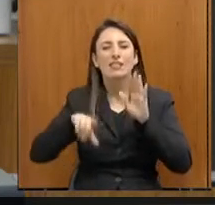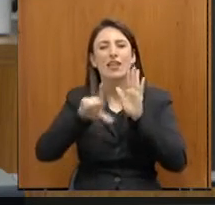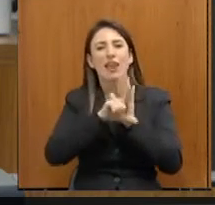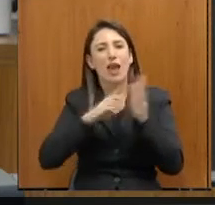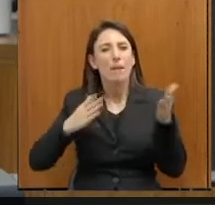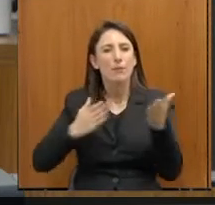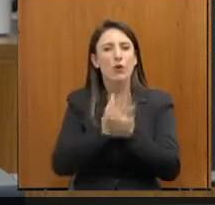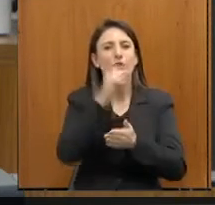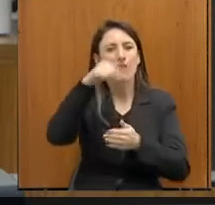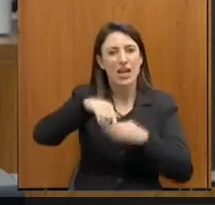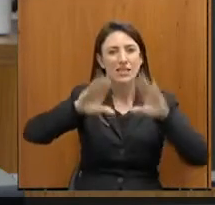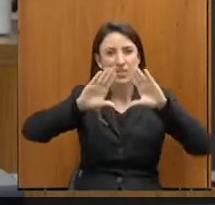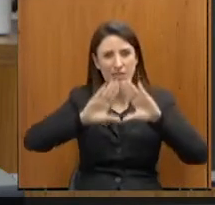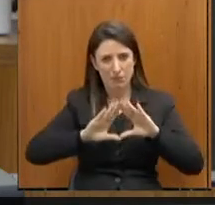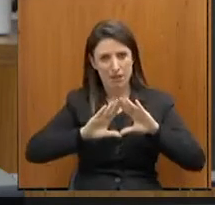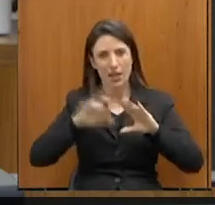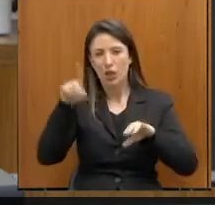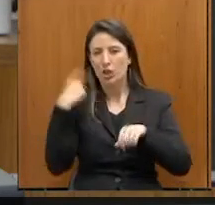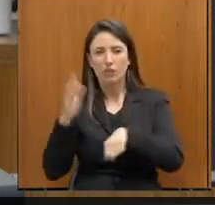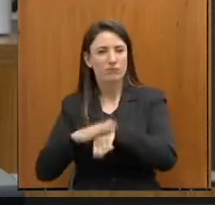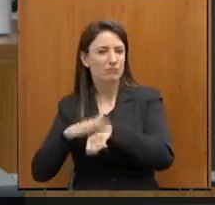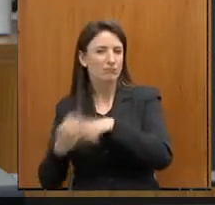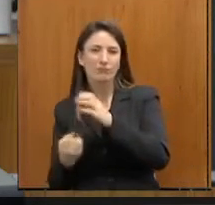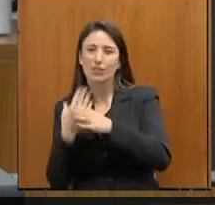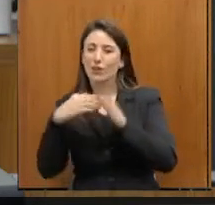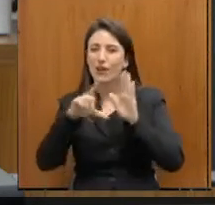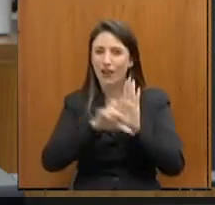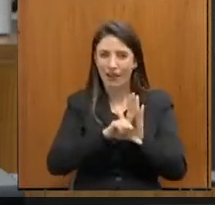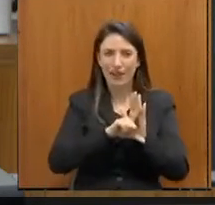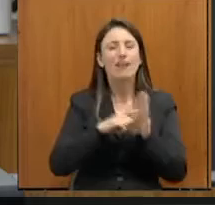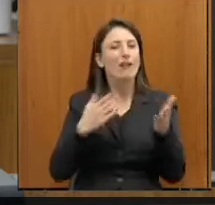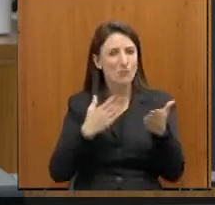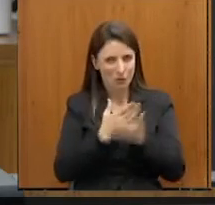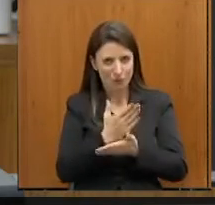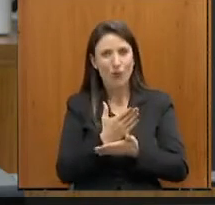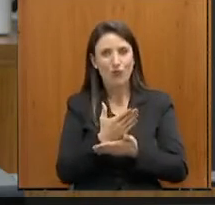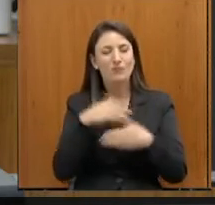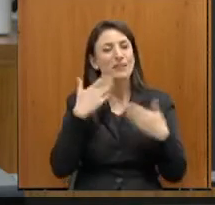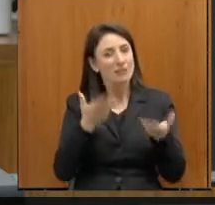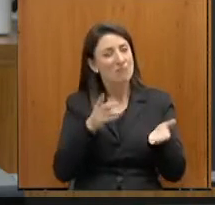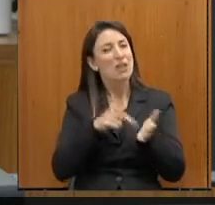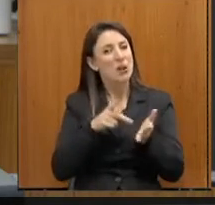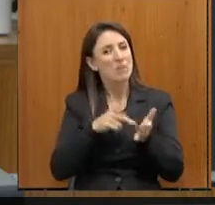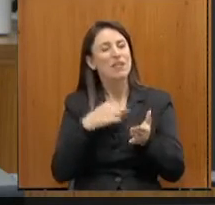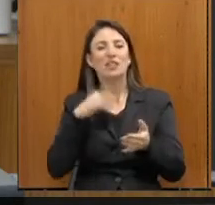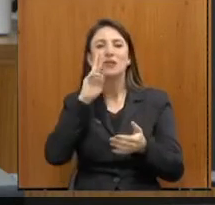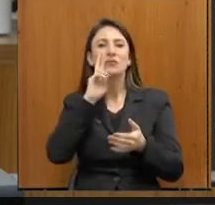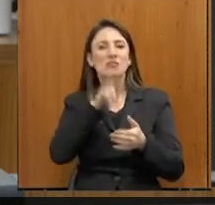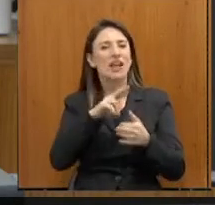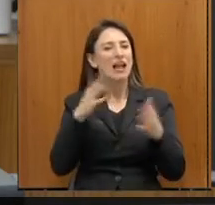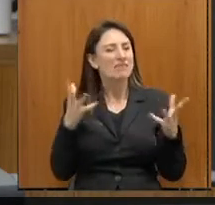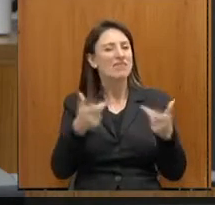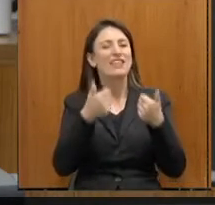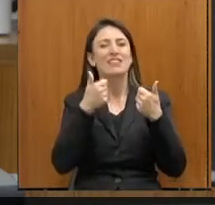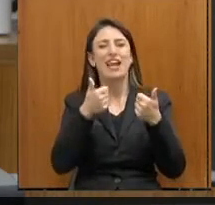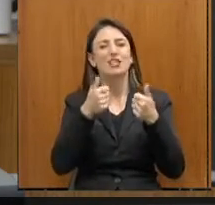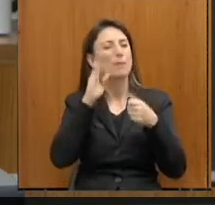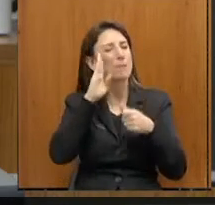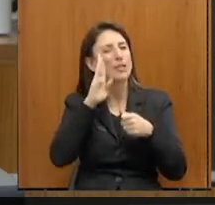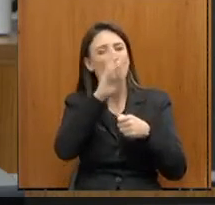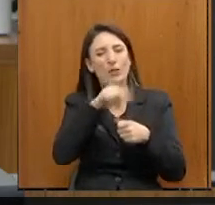e é um estado que tem nessa Leitão Realmente foi um resultado Fantástico especialmente para o norte de Minas